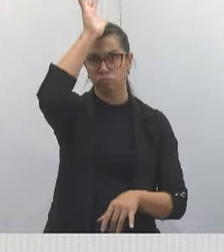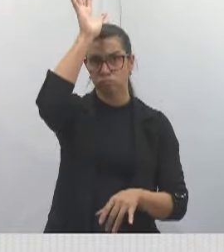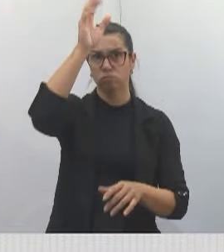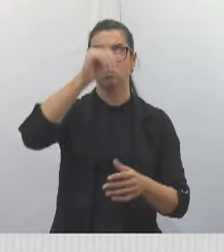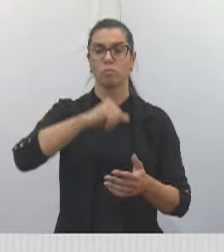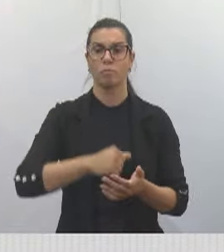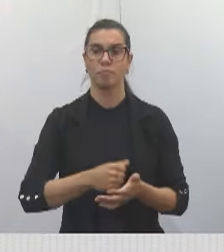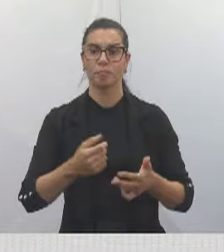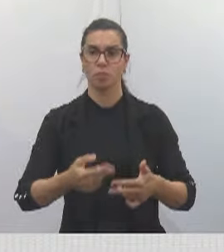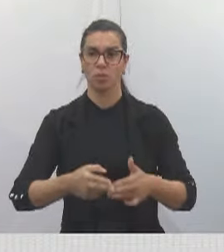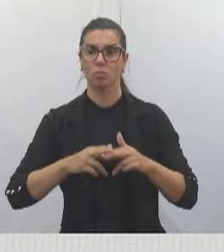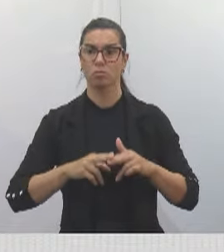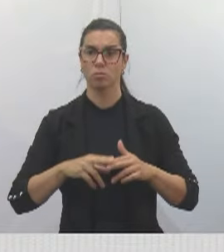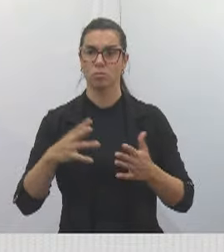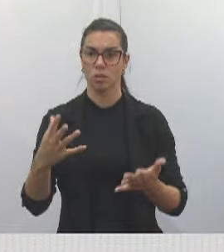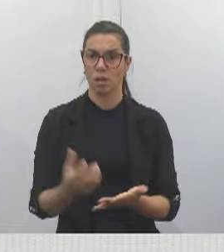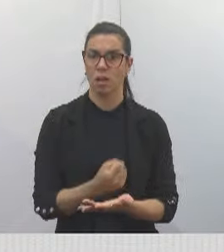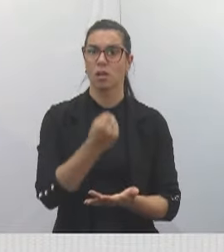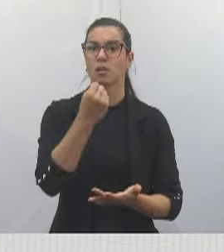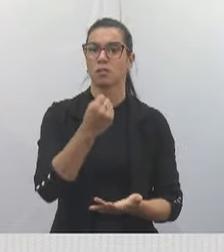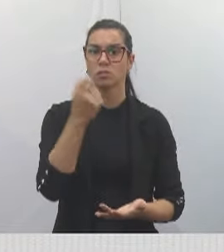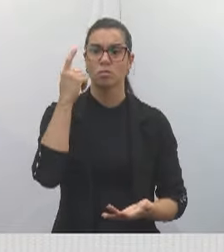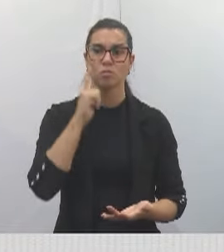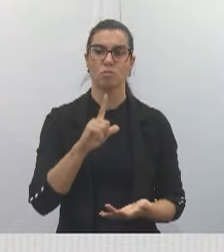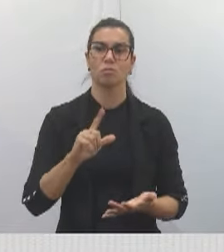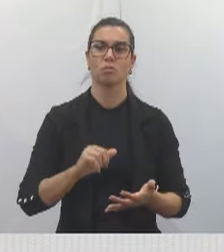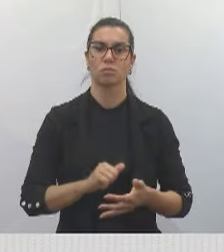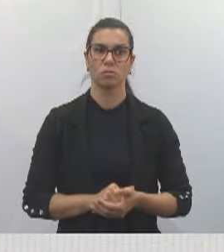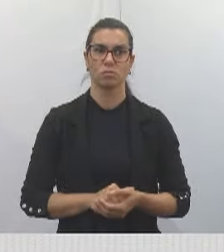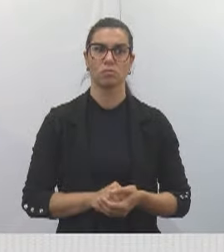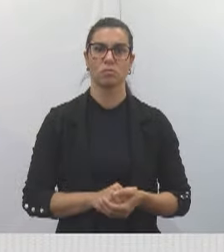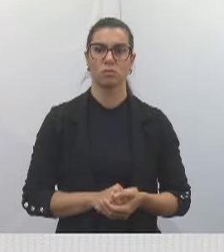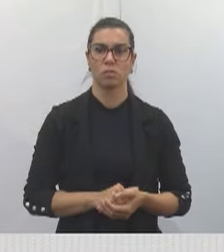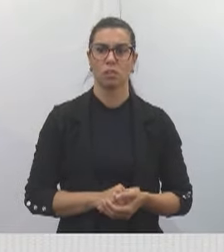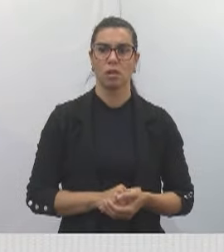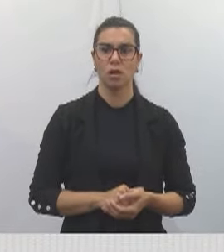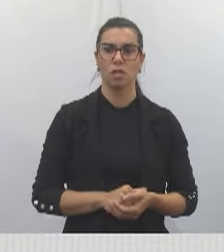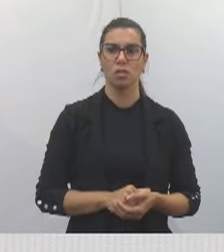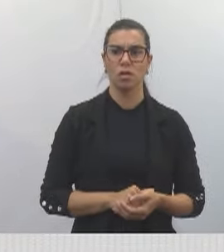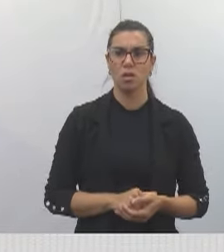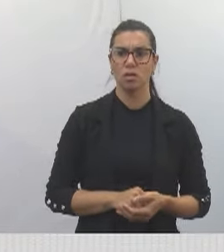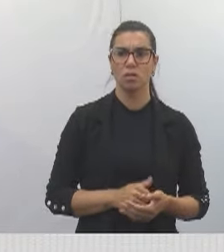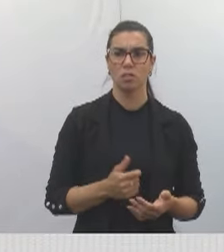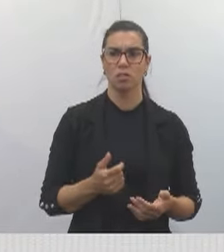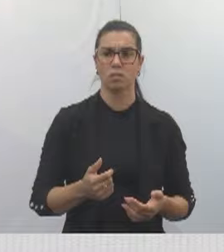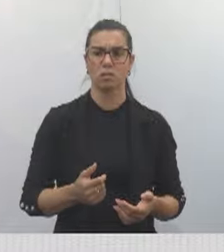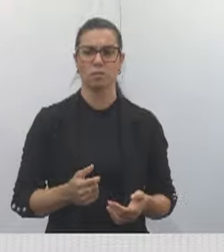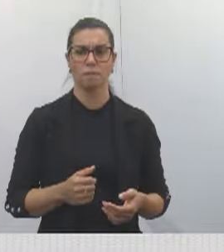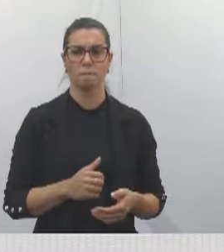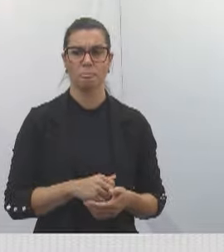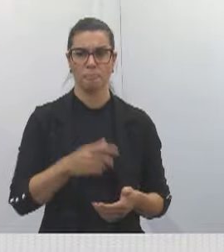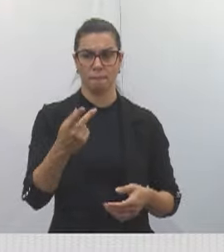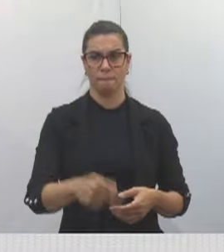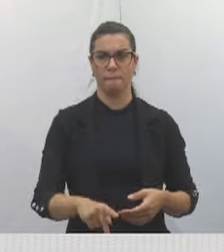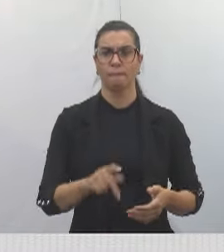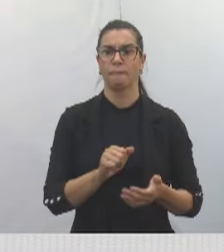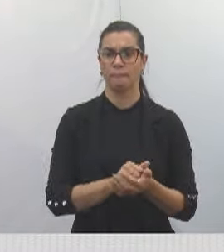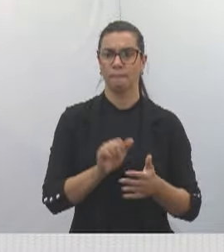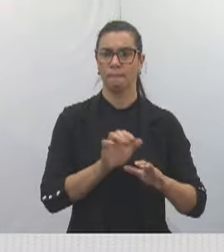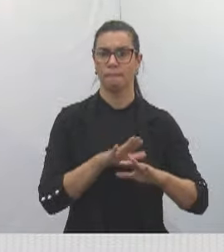rapel no prédio para resgatar o cãozinho. O cachorro foi colocado dentro do imóvel, registro que veio da cidade de Porto Alegre.